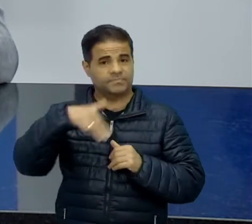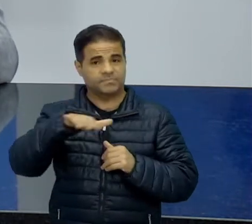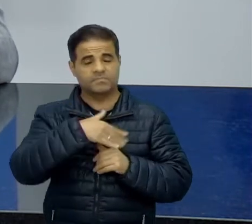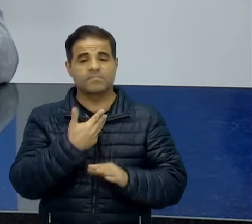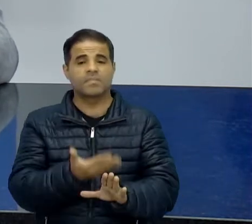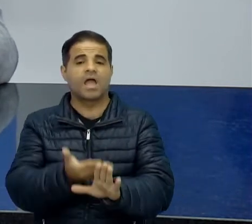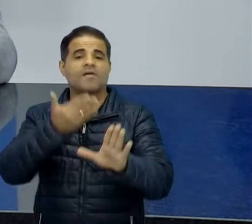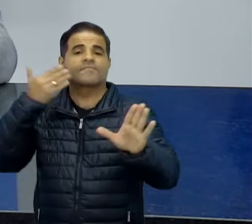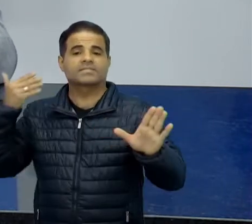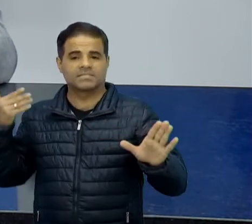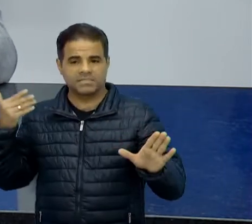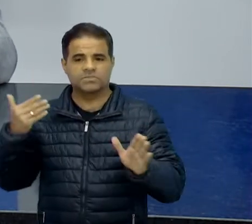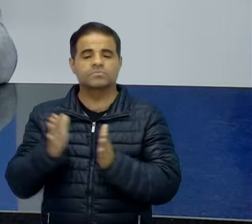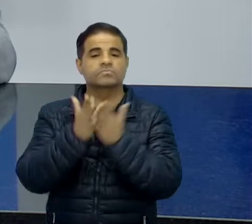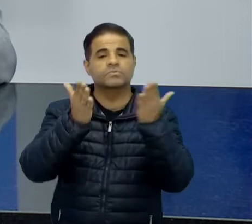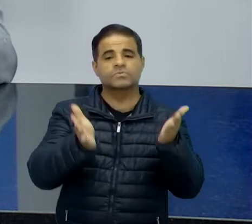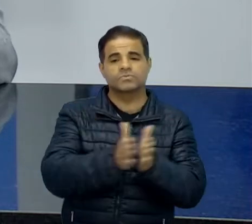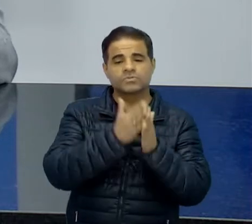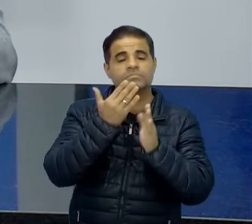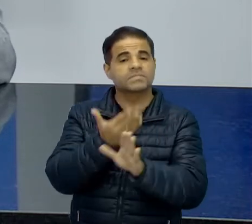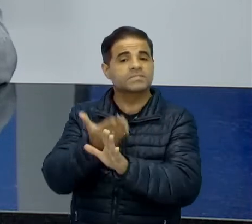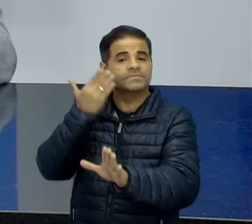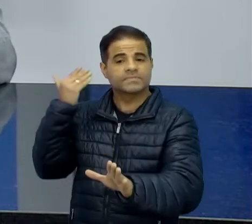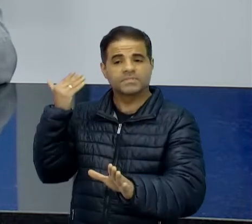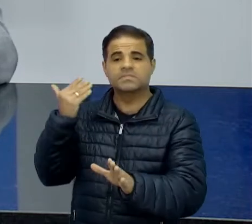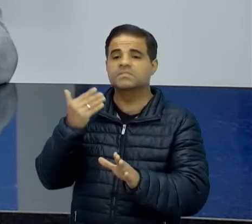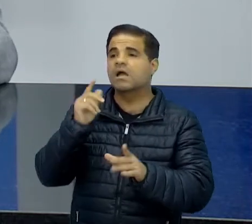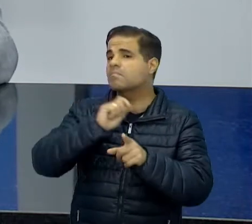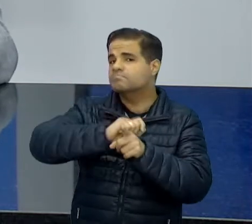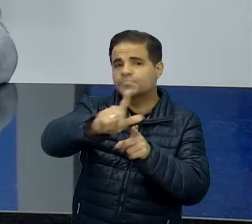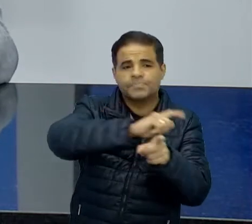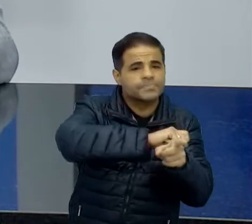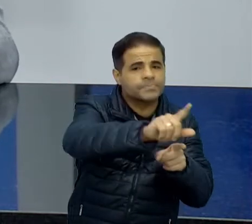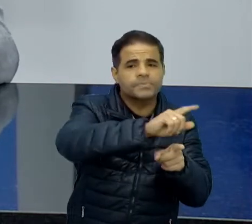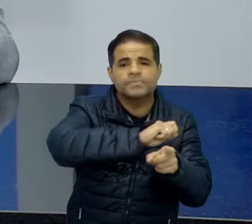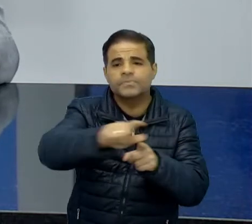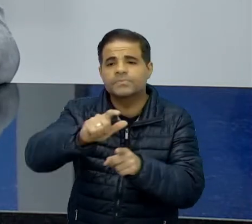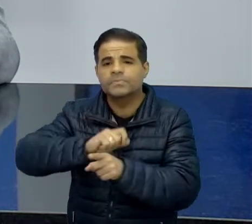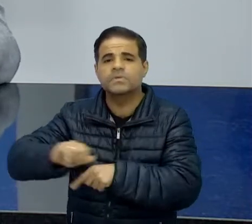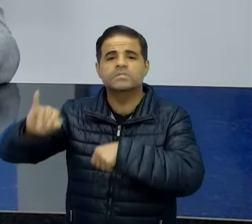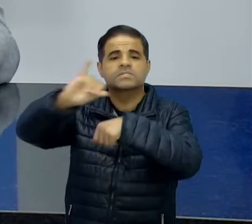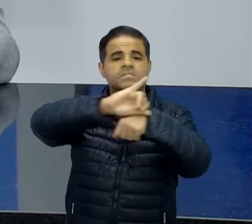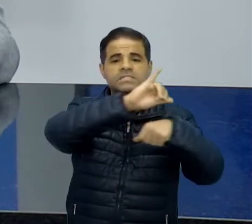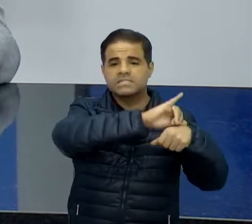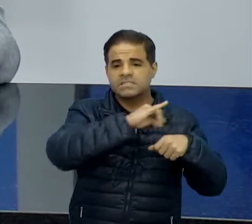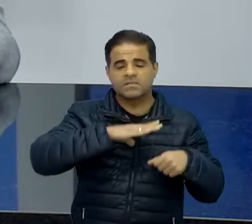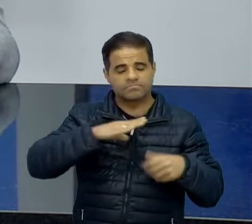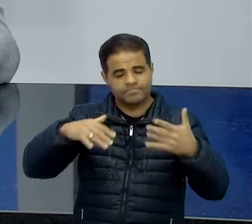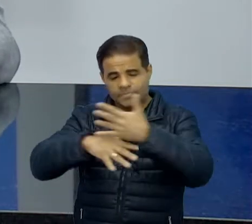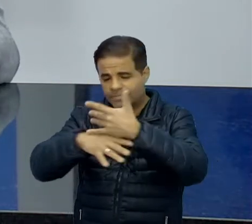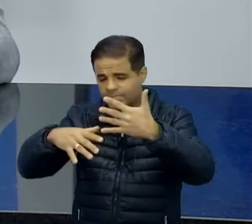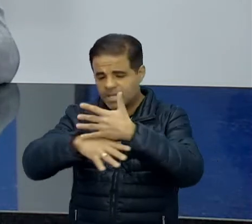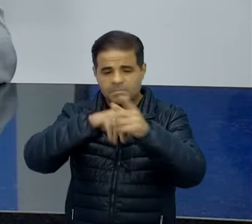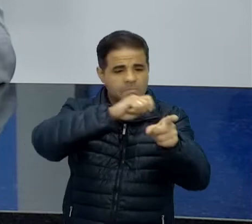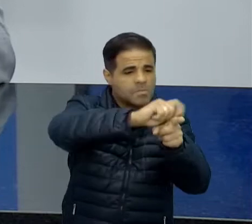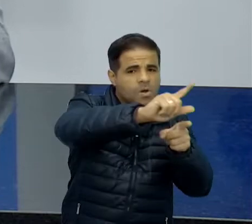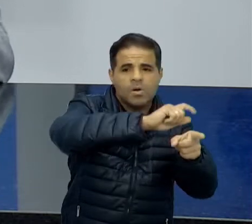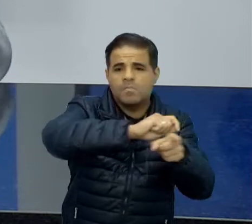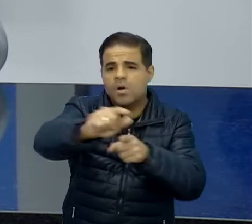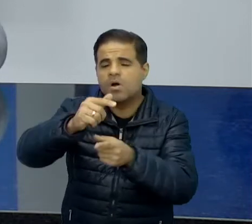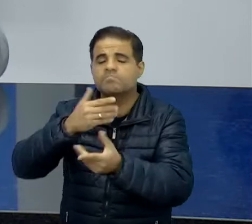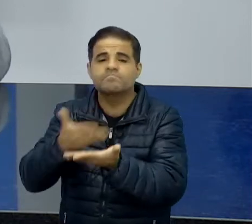se afastando, né? Os pobres acabaram sendo basicamente expulsos, né, dos grandes centros e